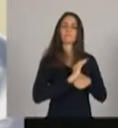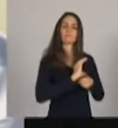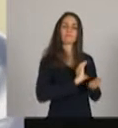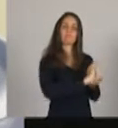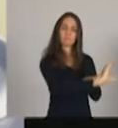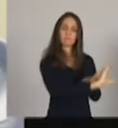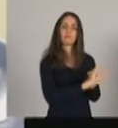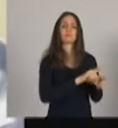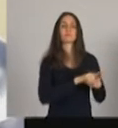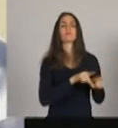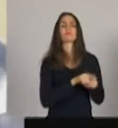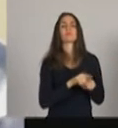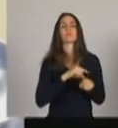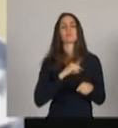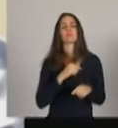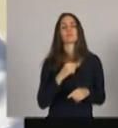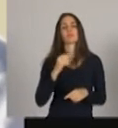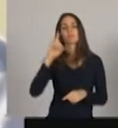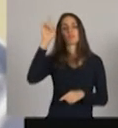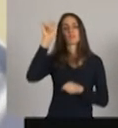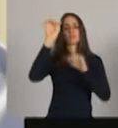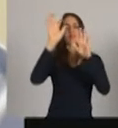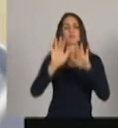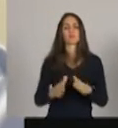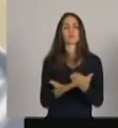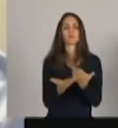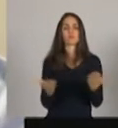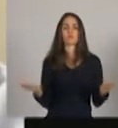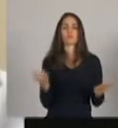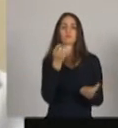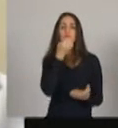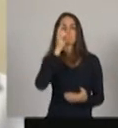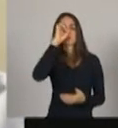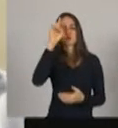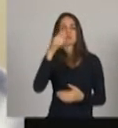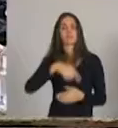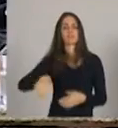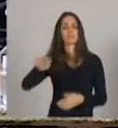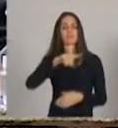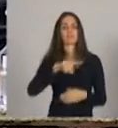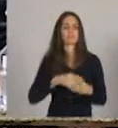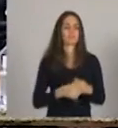e principalmente as nossas emendas. Que Deus nos abençoe nessa caminhada e um bom dia a todos.